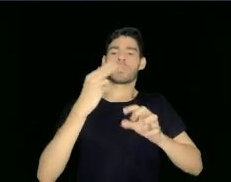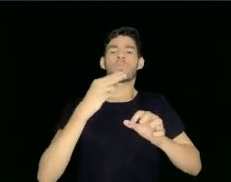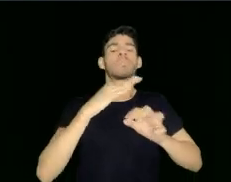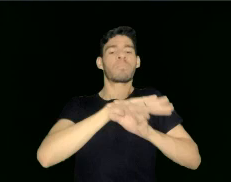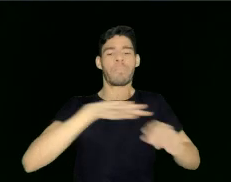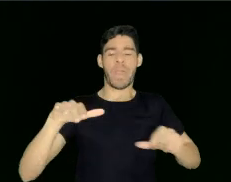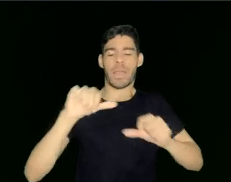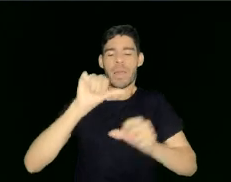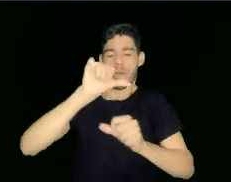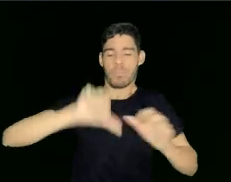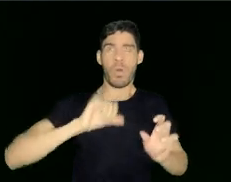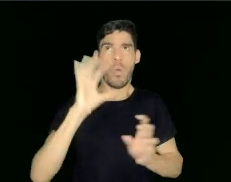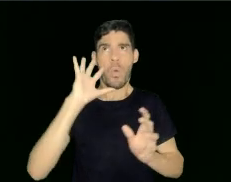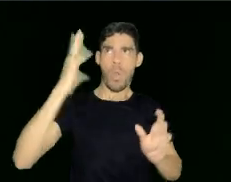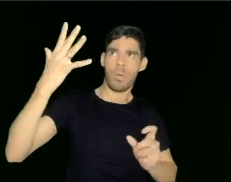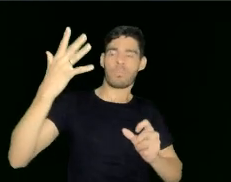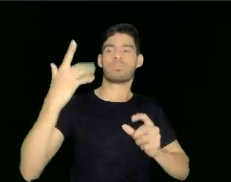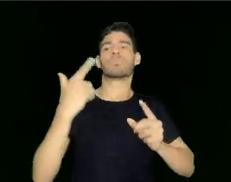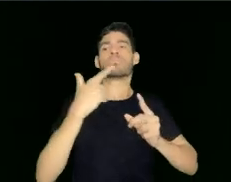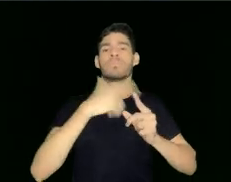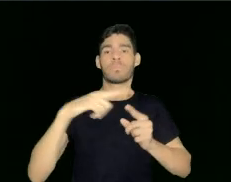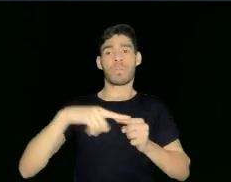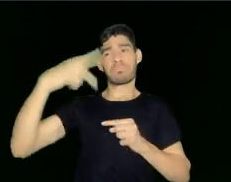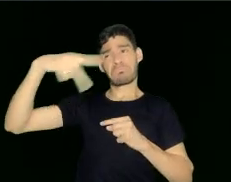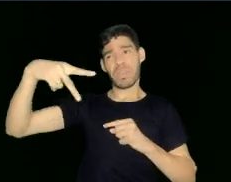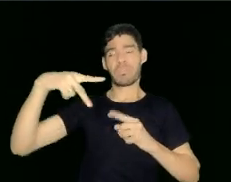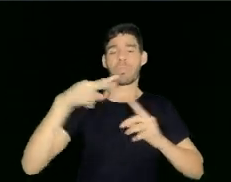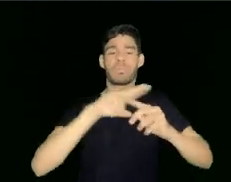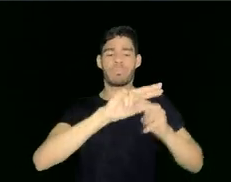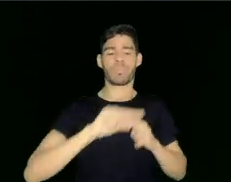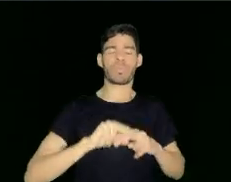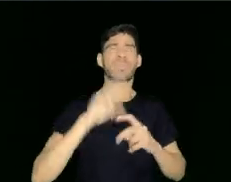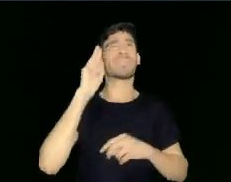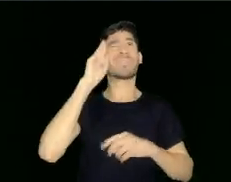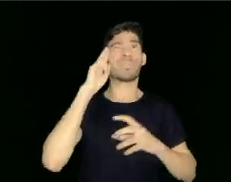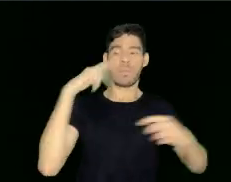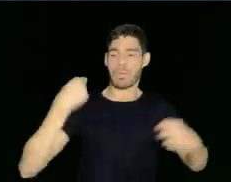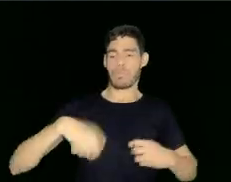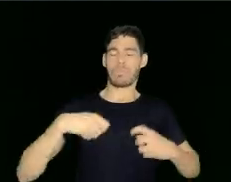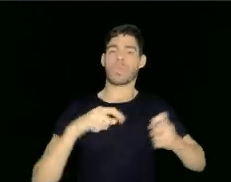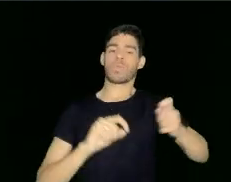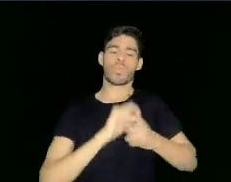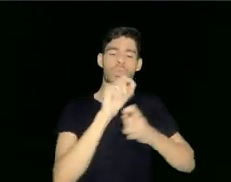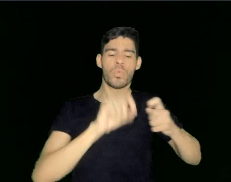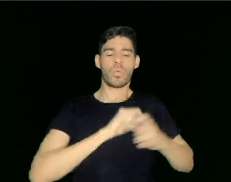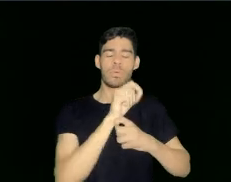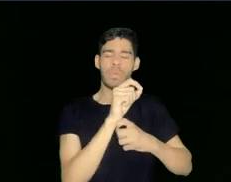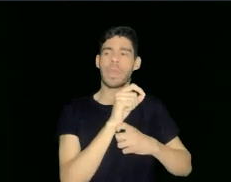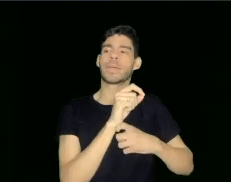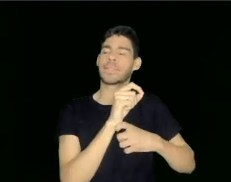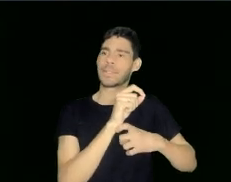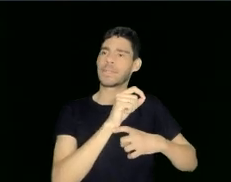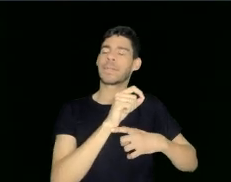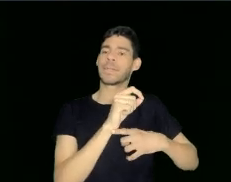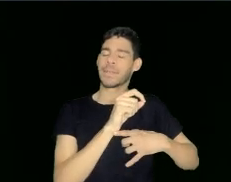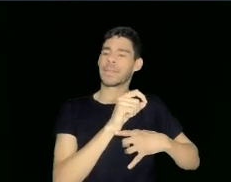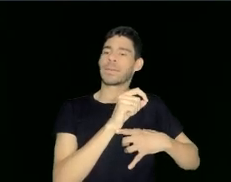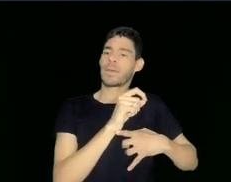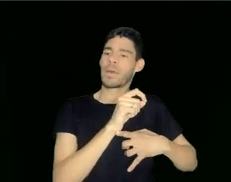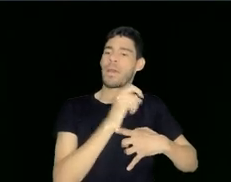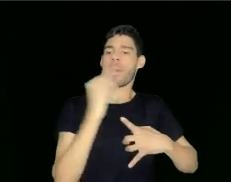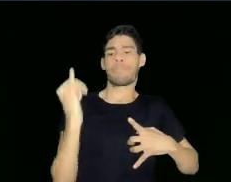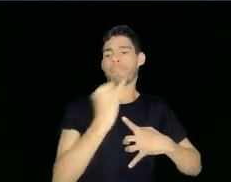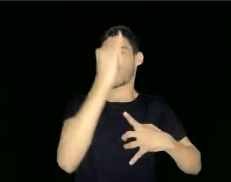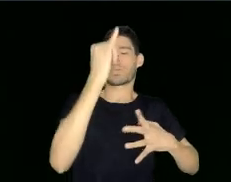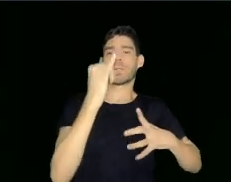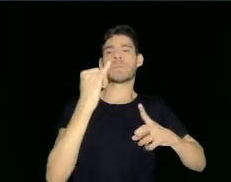tomar medidas urgentes para combater as mudanças climáticas e seus impactos. Portanto, é preciso refletir sobre quais seriam